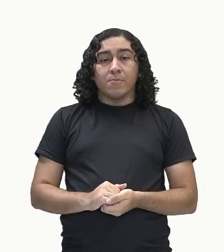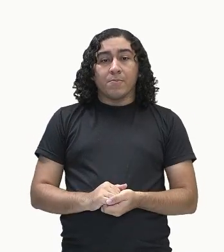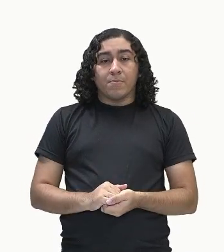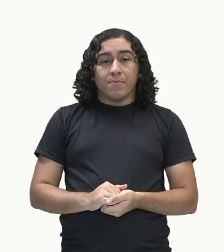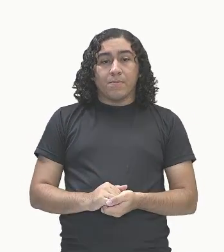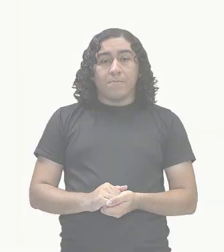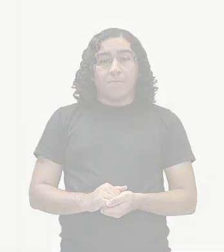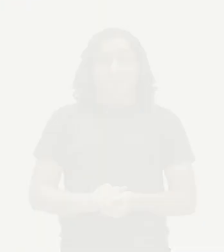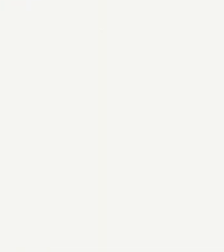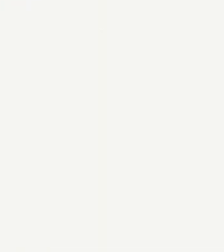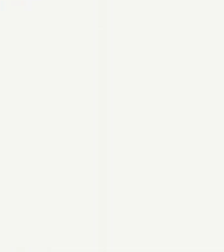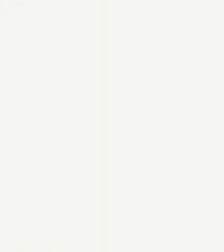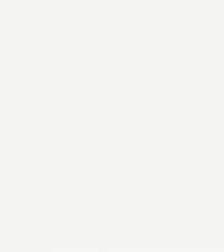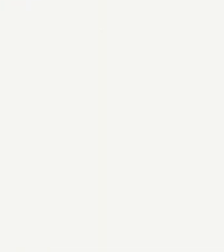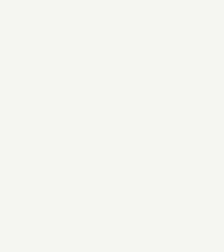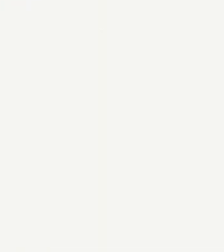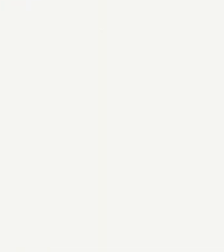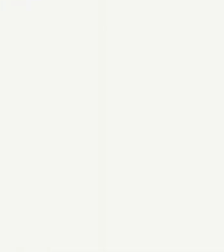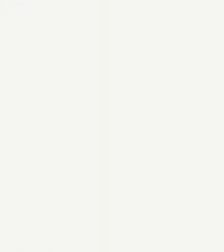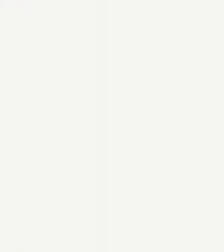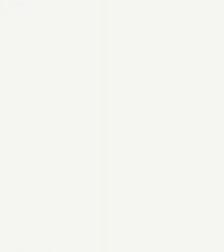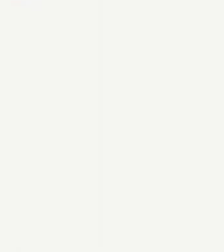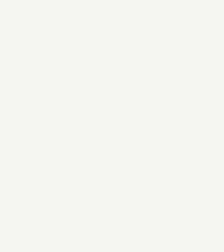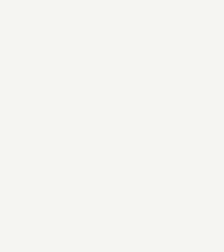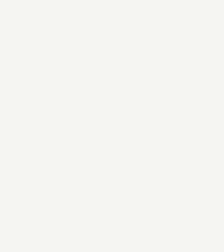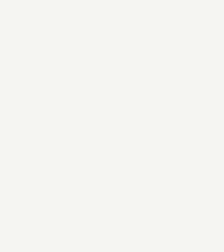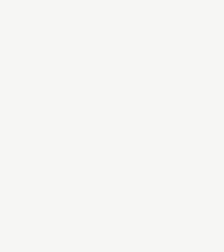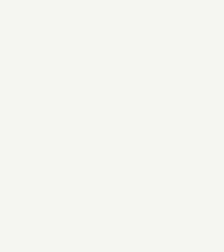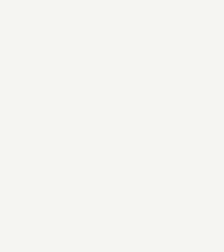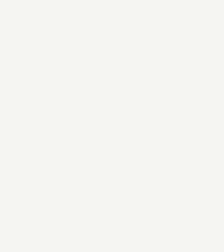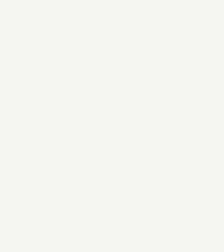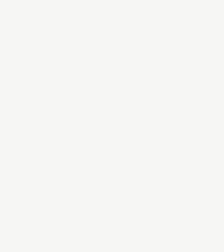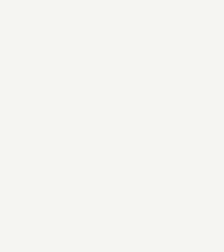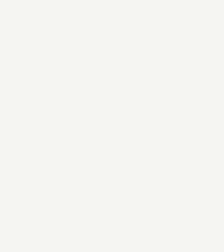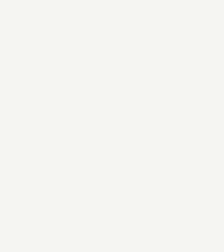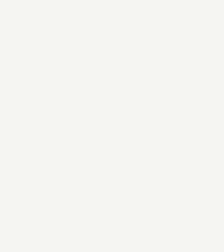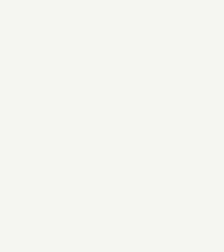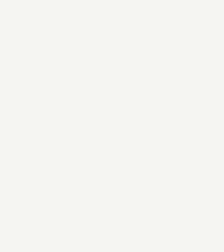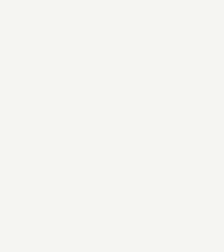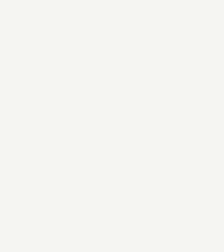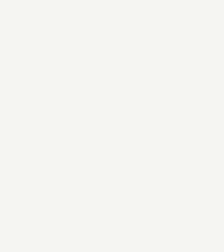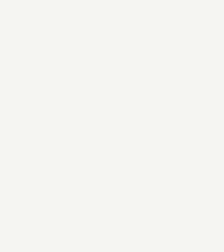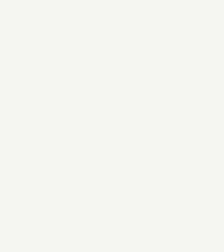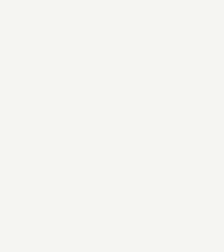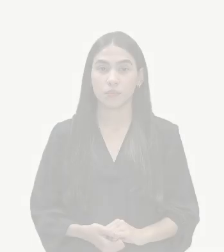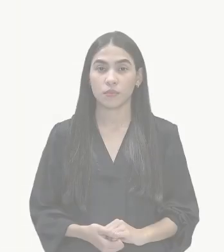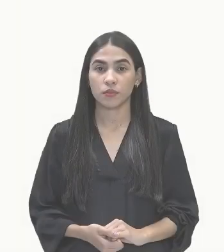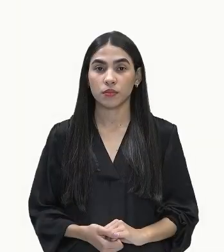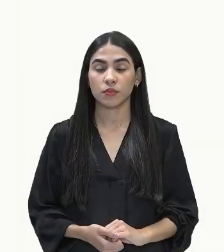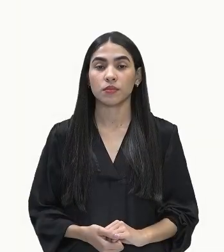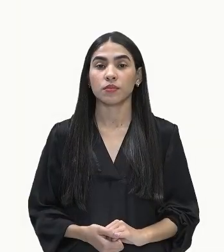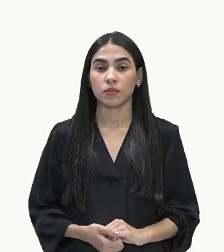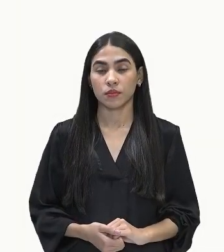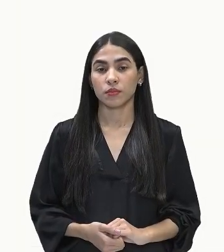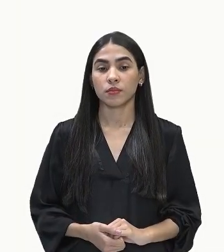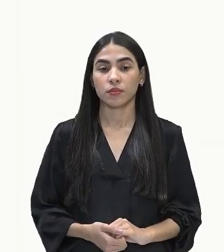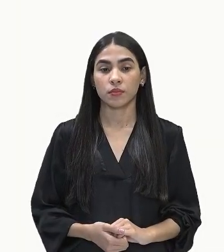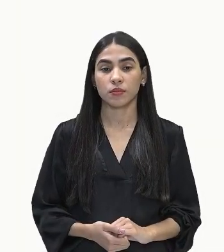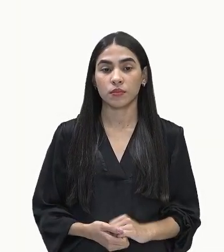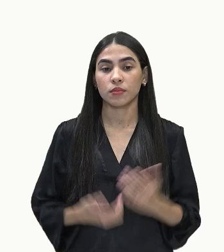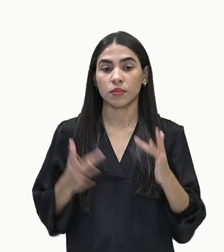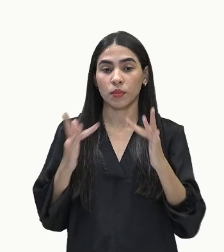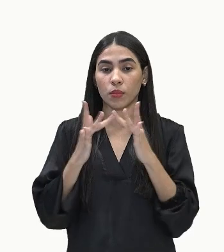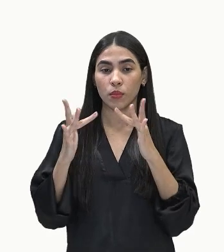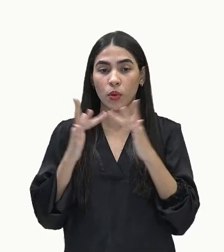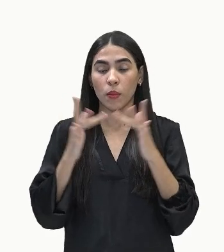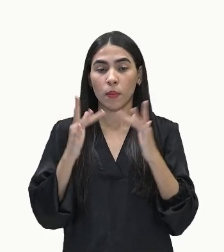por exemplo, no cuidado parental. Isso vai variar entre as espécies, desde a incubação dos